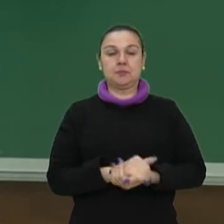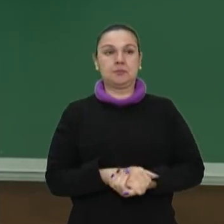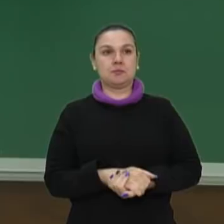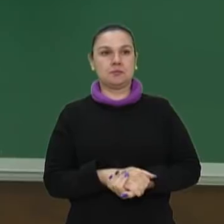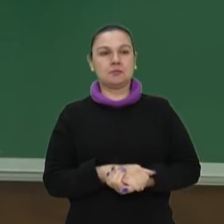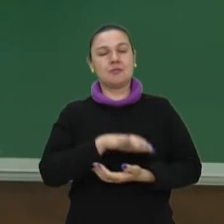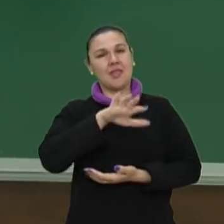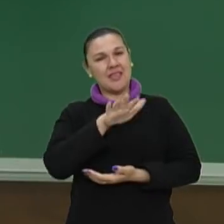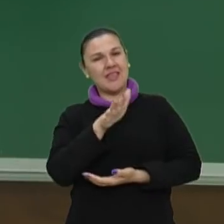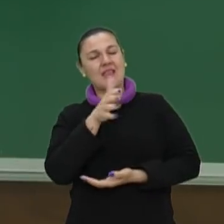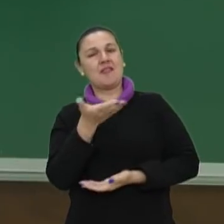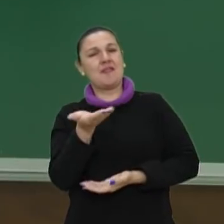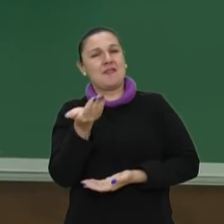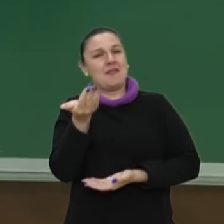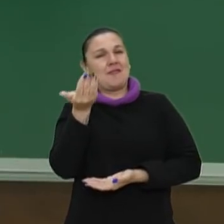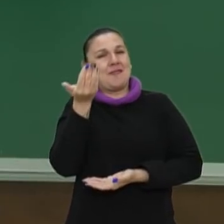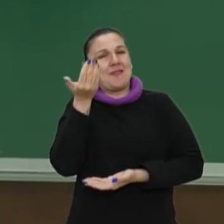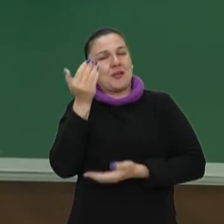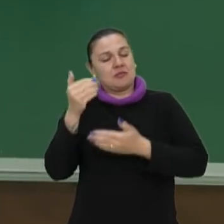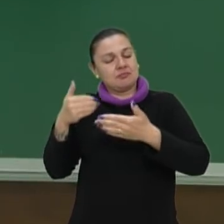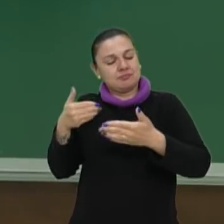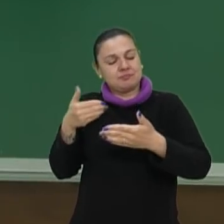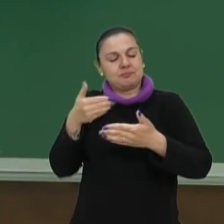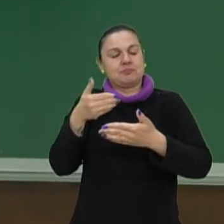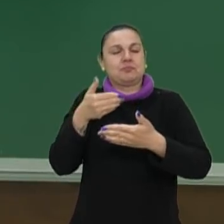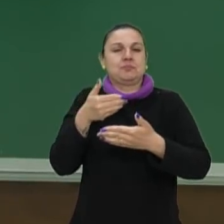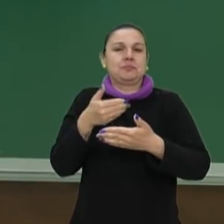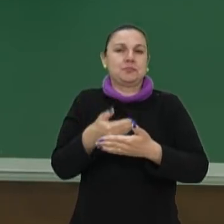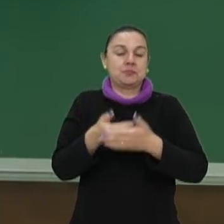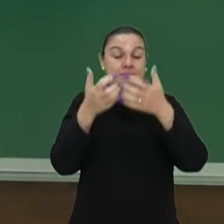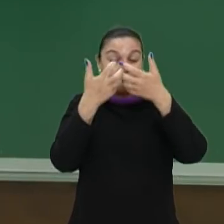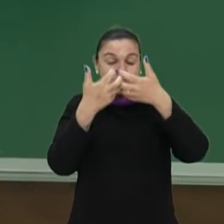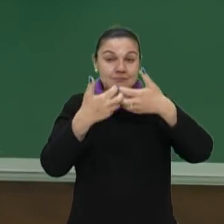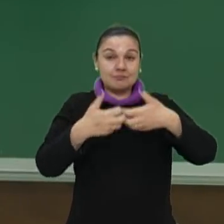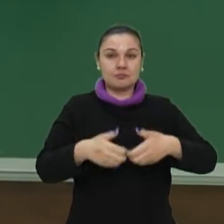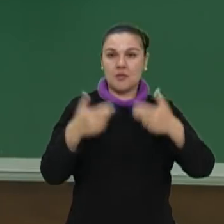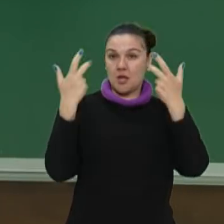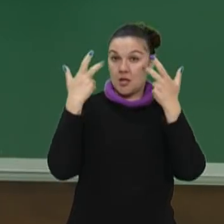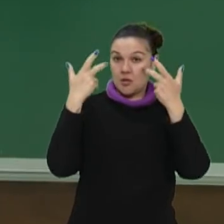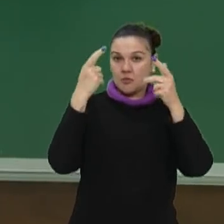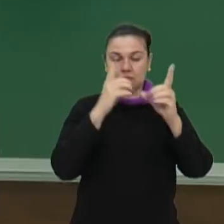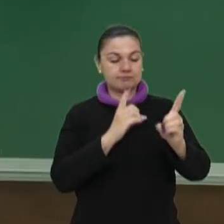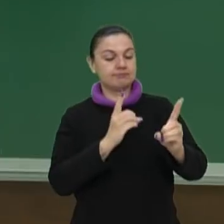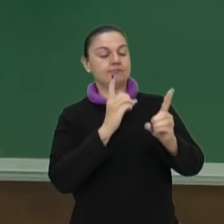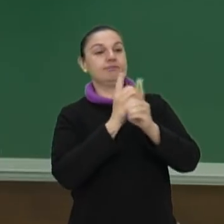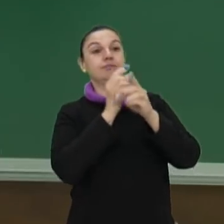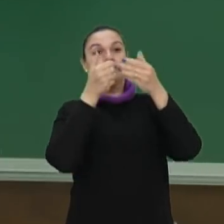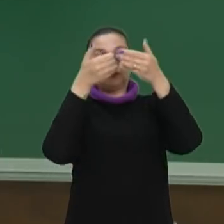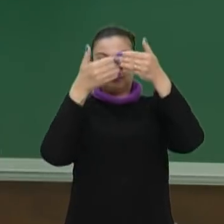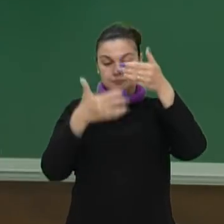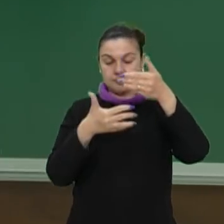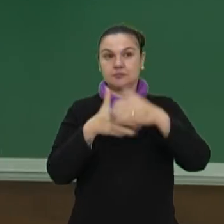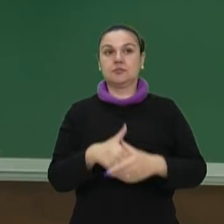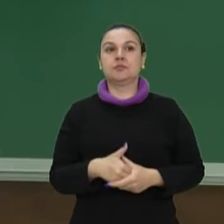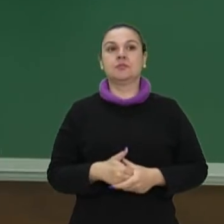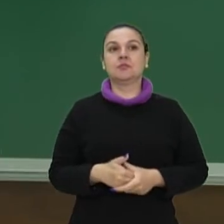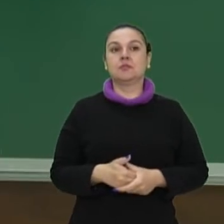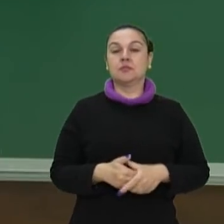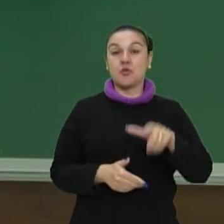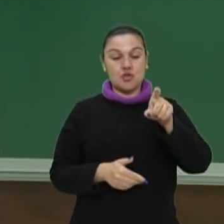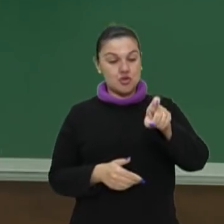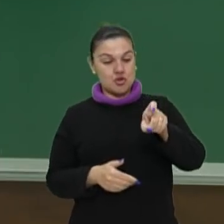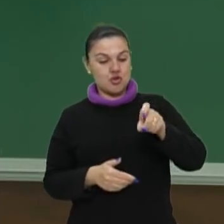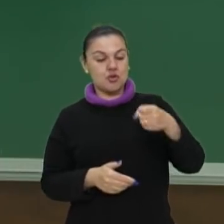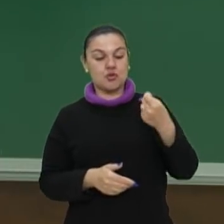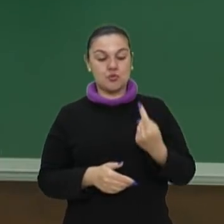Lá pelas tantas, né, quando a gente está resolvendo uma equação do segundo grau, é comum que a gente chegue no momento em que eu vou encontrar o